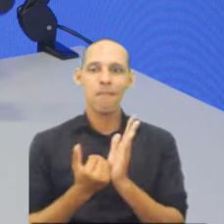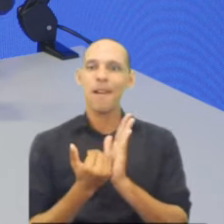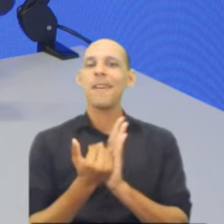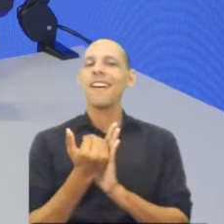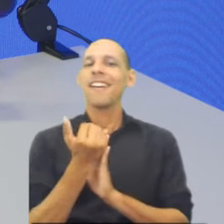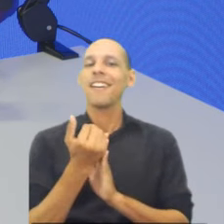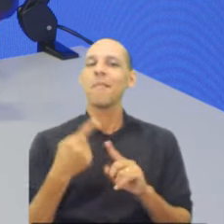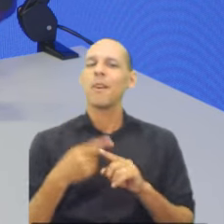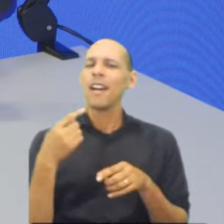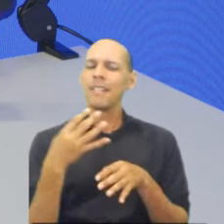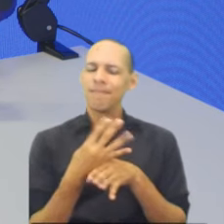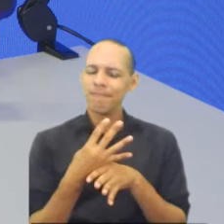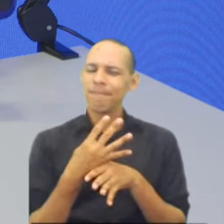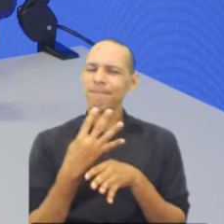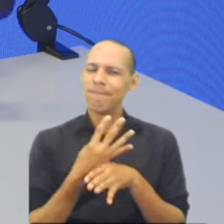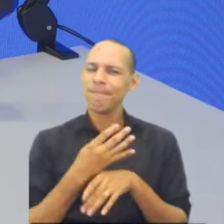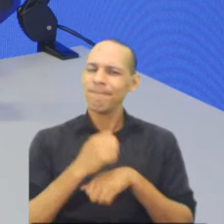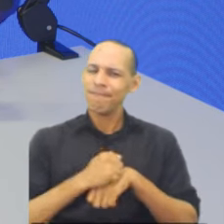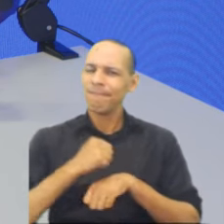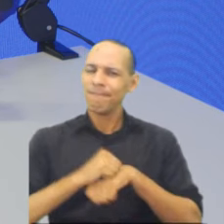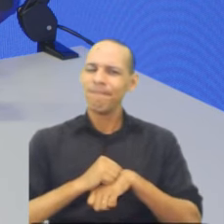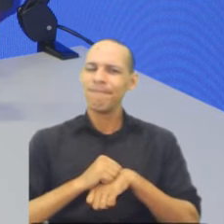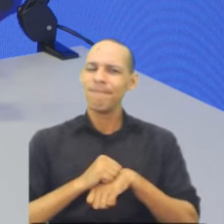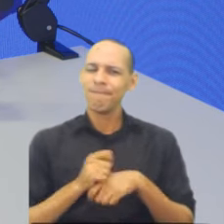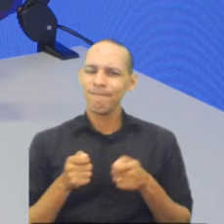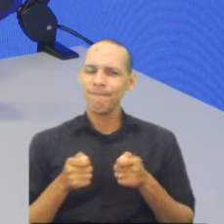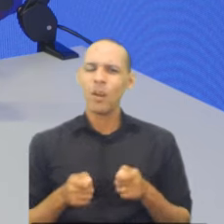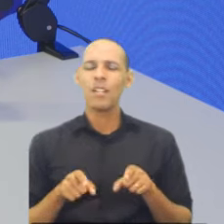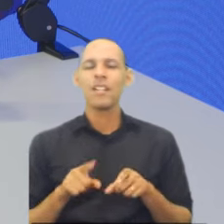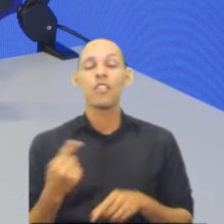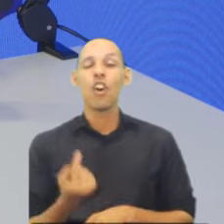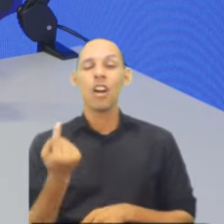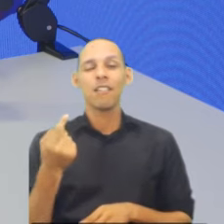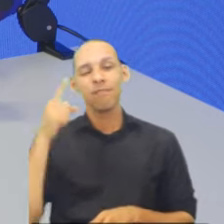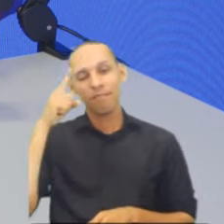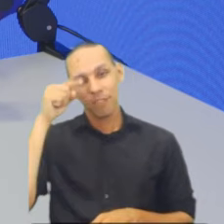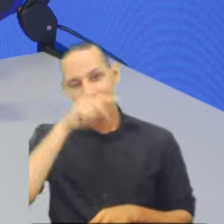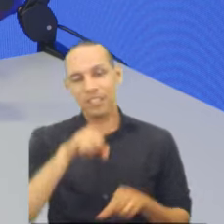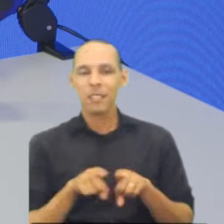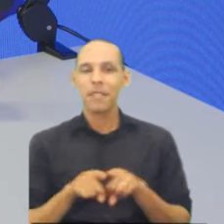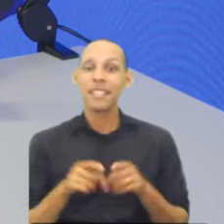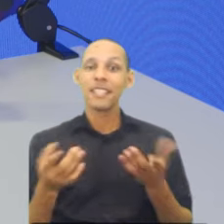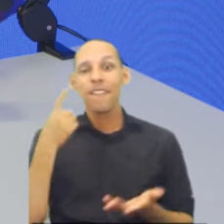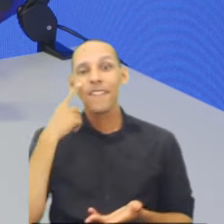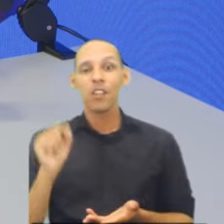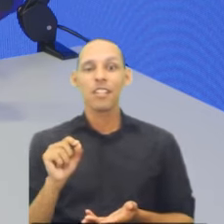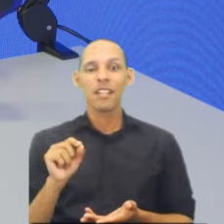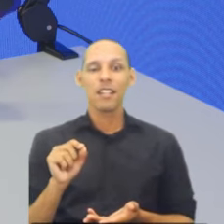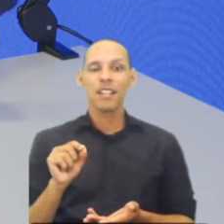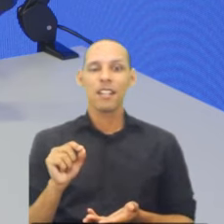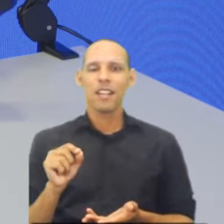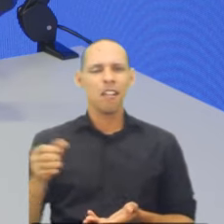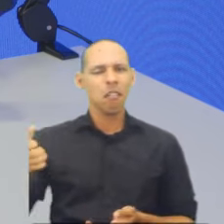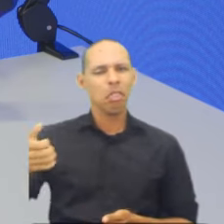é a resistência também é mais difícil cons solidão né então eu vejo a janda com o grupo delas porque